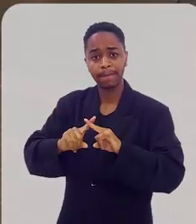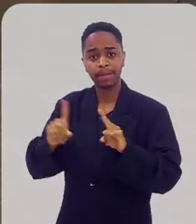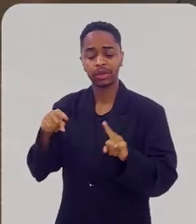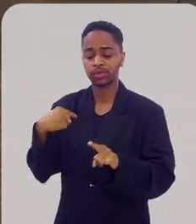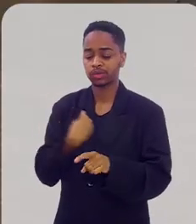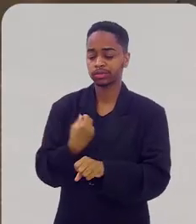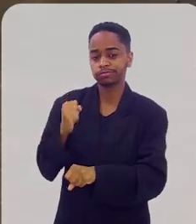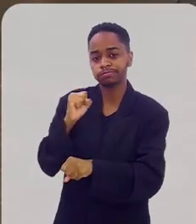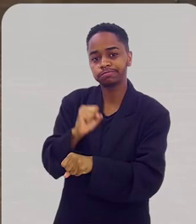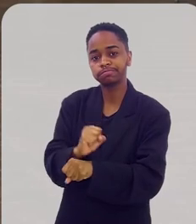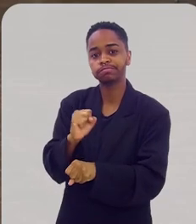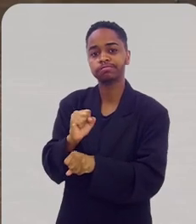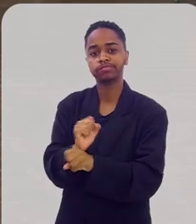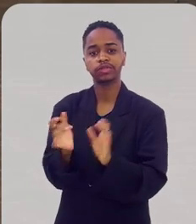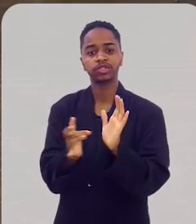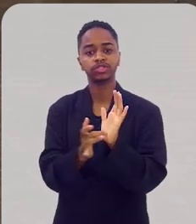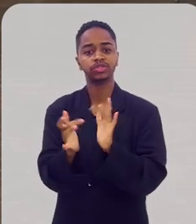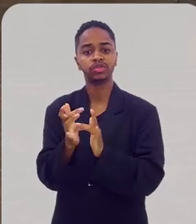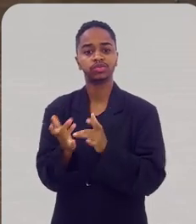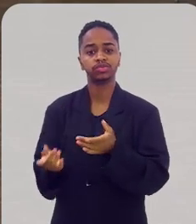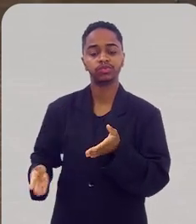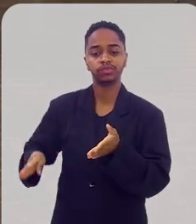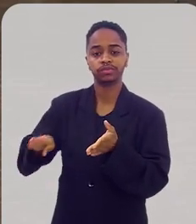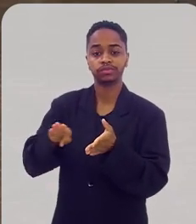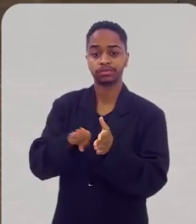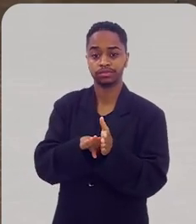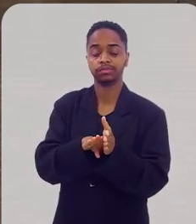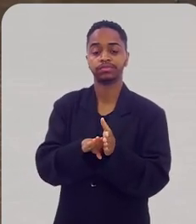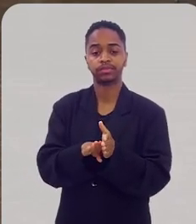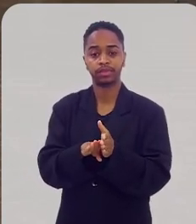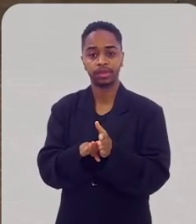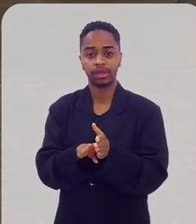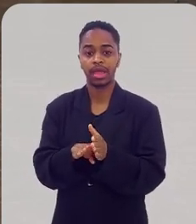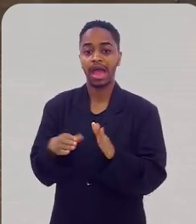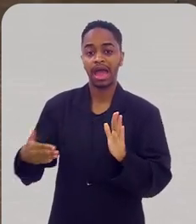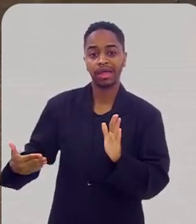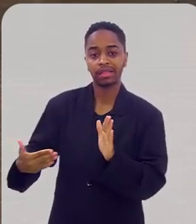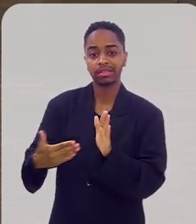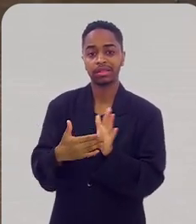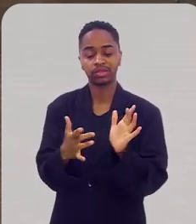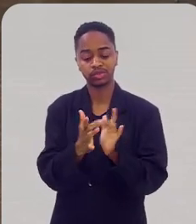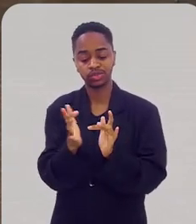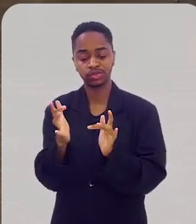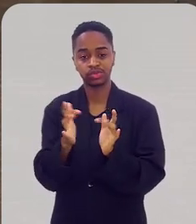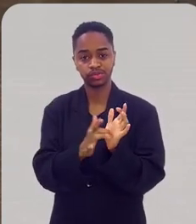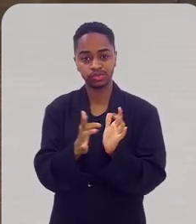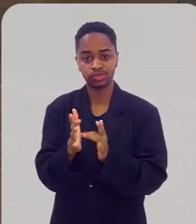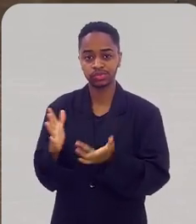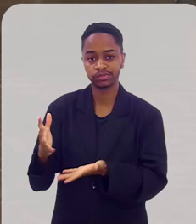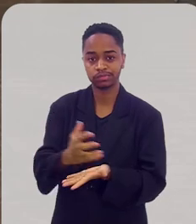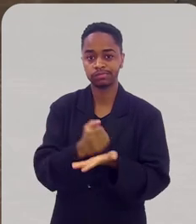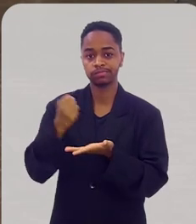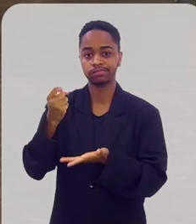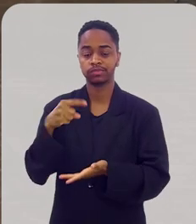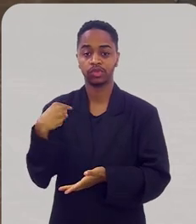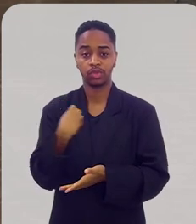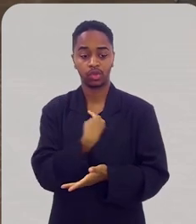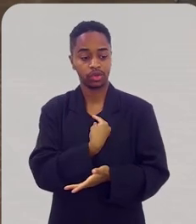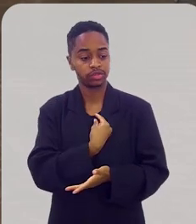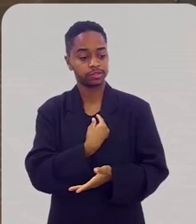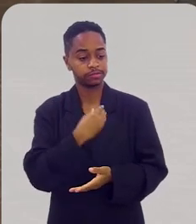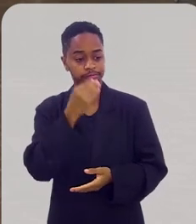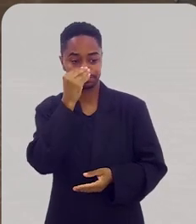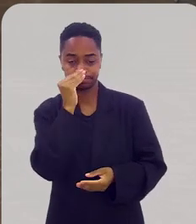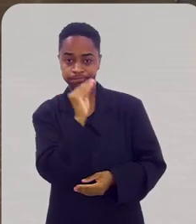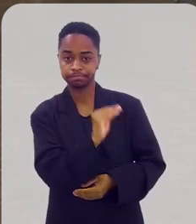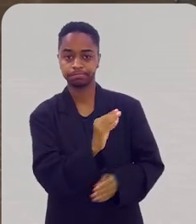te esperamos, ó noivo amado. Até que o Senhor venha, fugiremos.